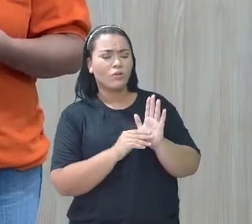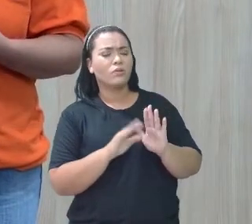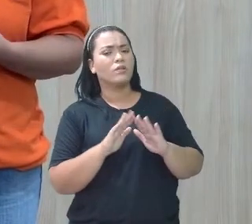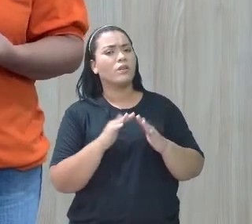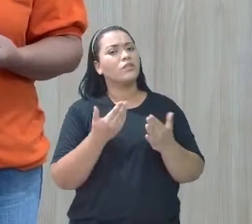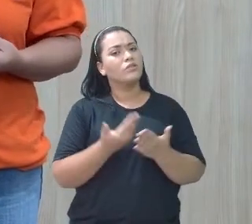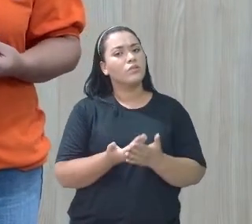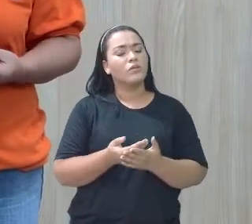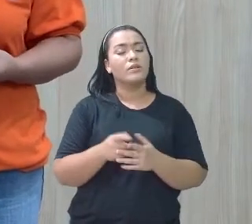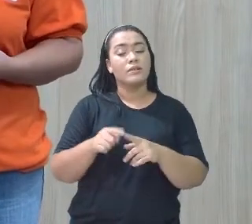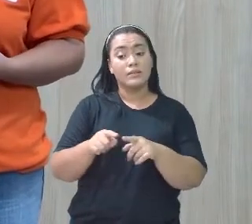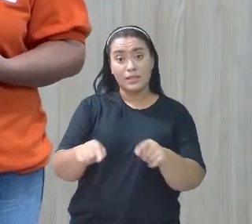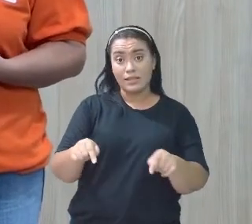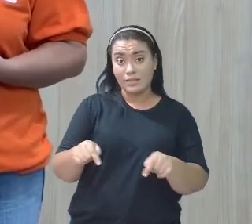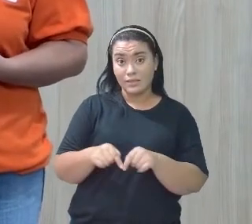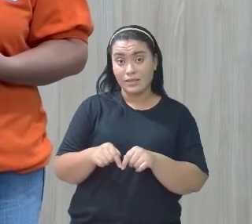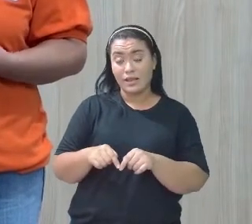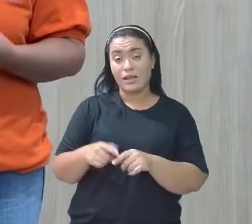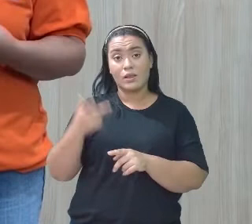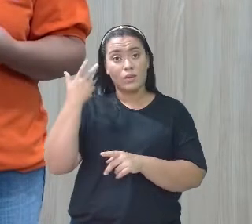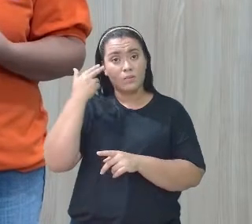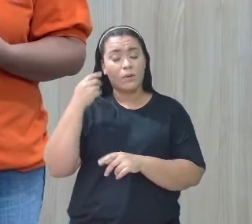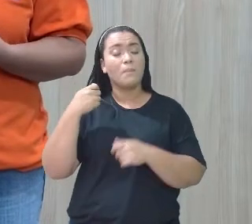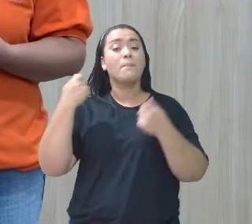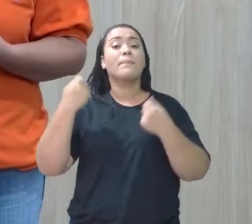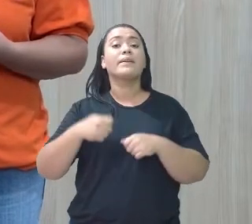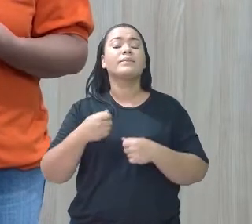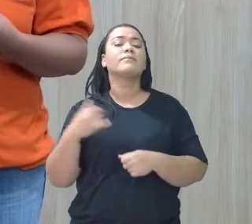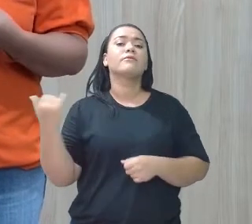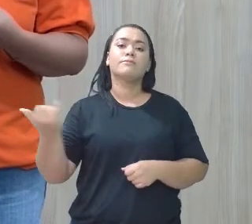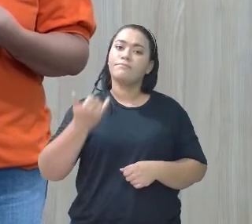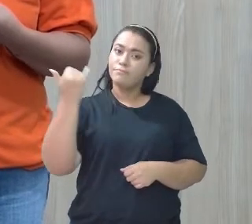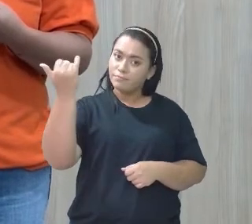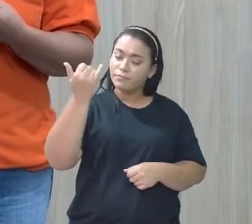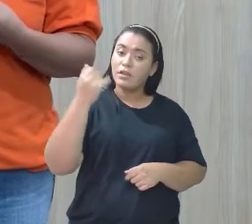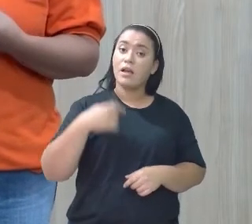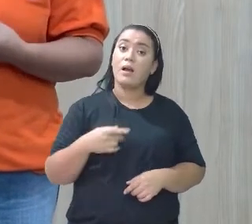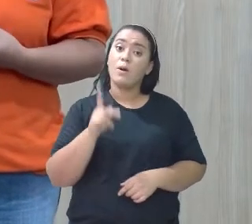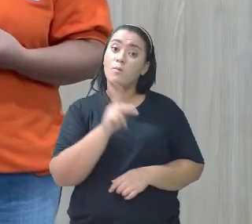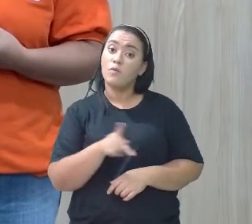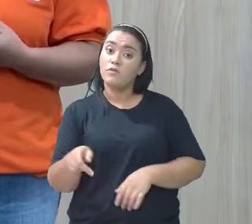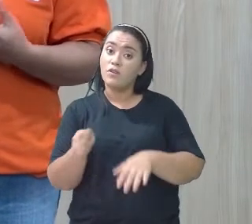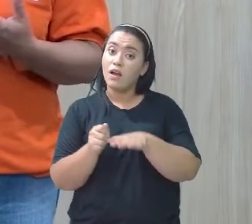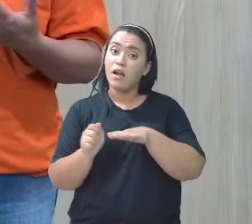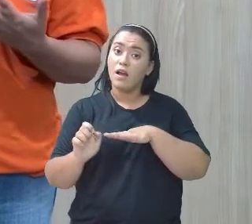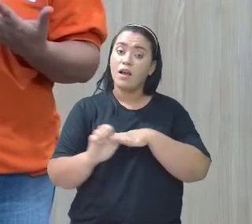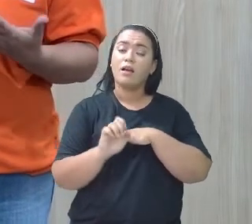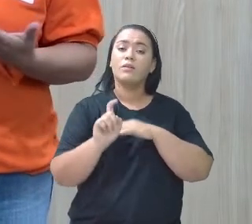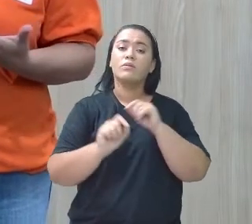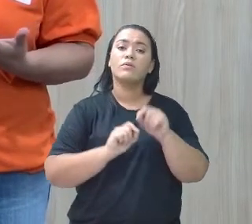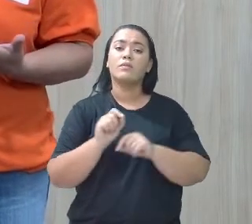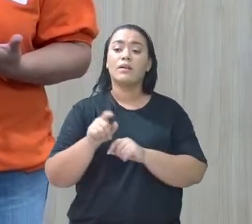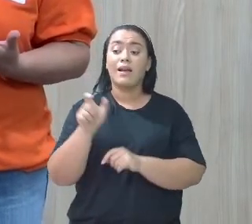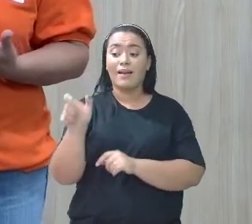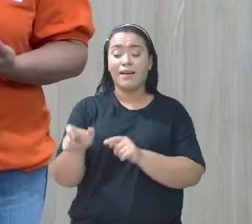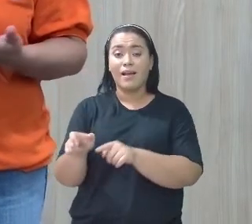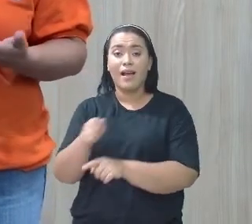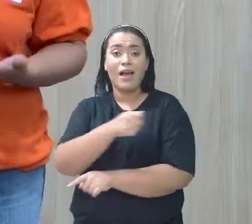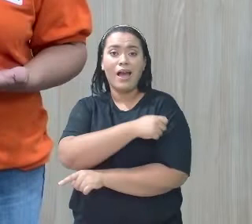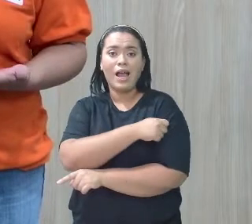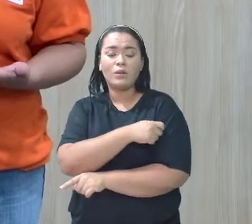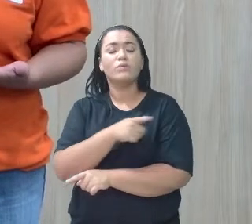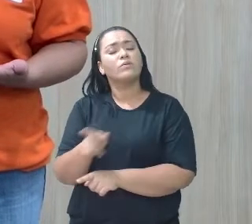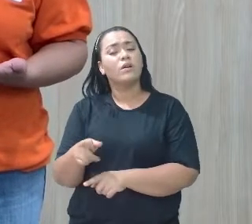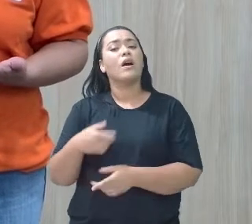Com os conteúdos da sala regular. É importante que o professor do AE, ele trabalhe essa criança para